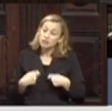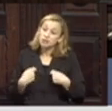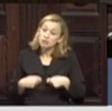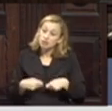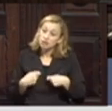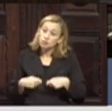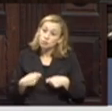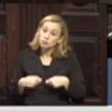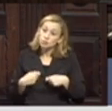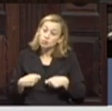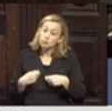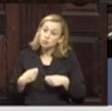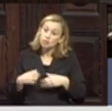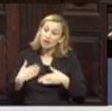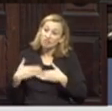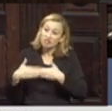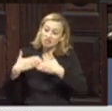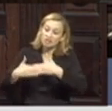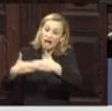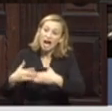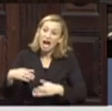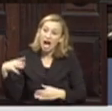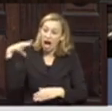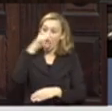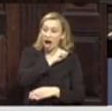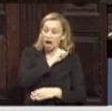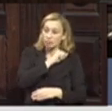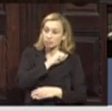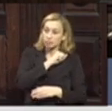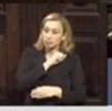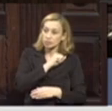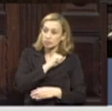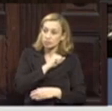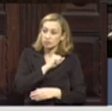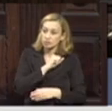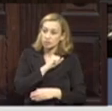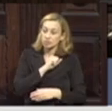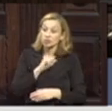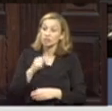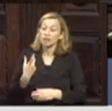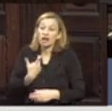As pessoas acreditam naquilo que o Ministério da Saúde veicula na televisão.